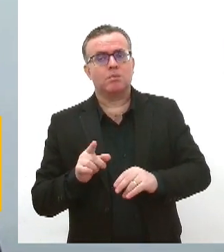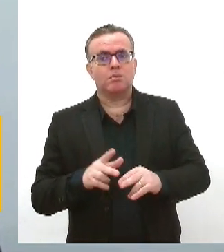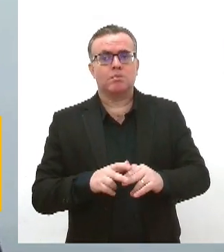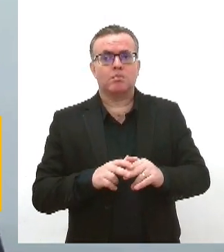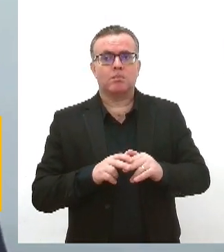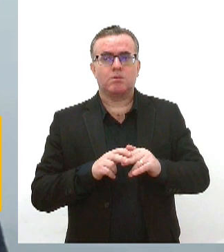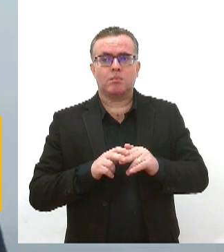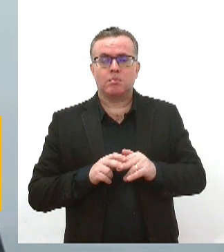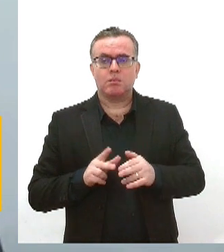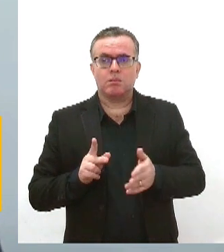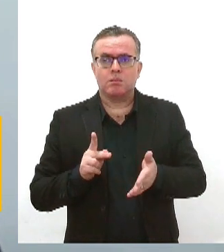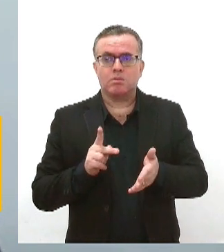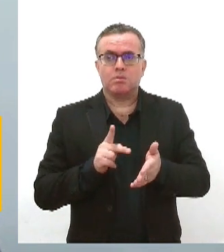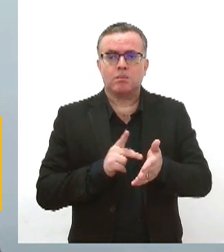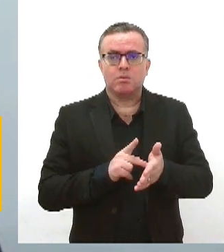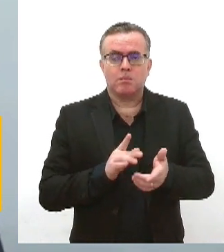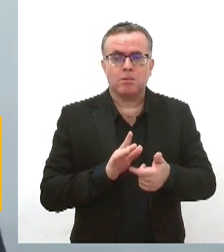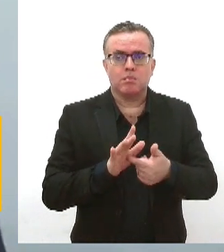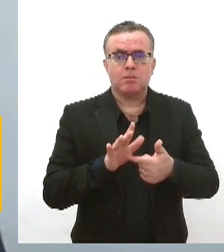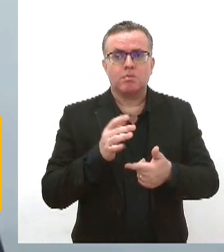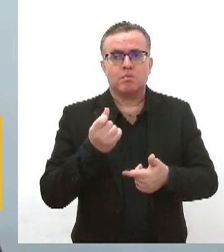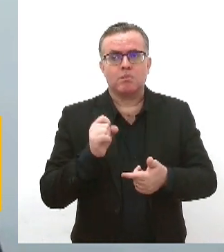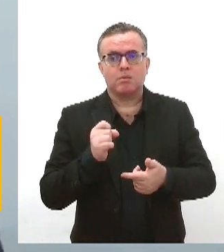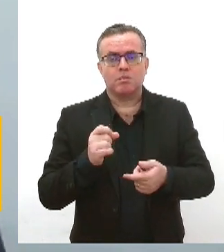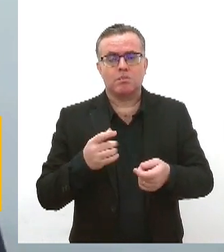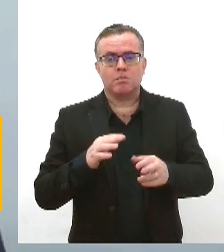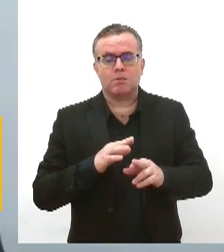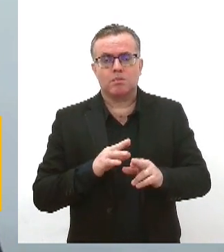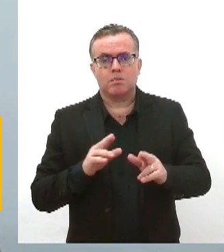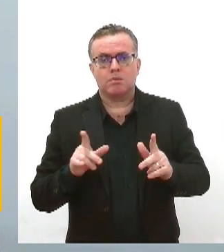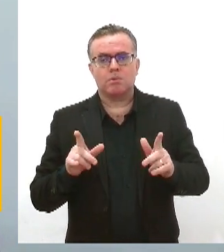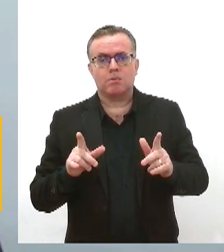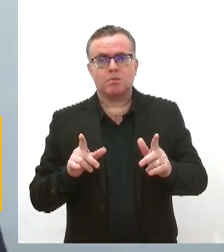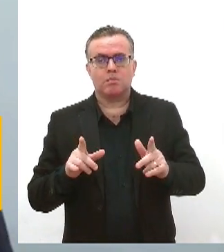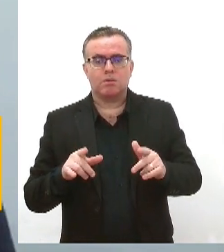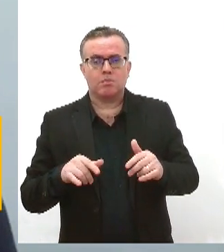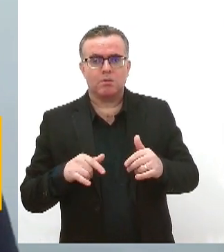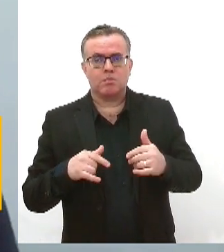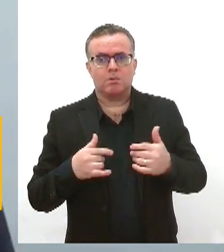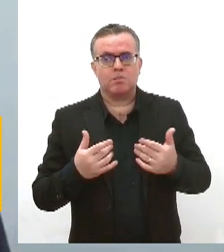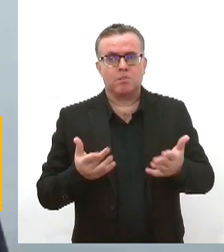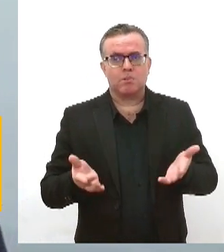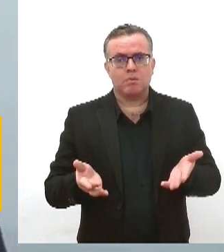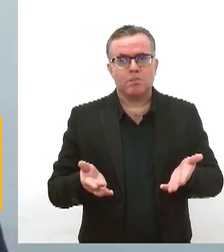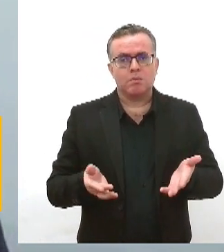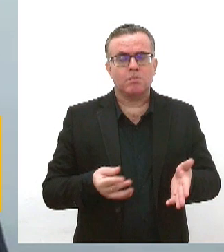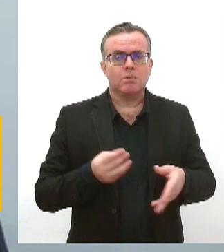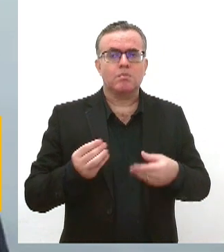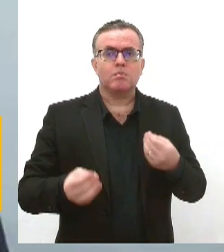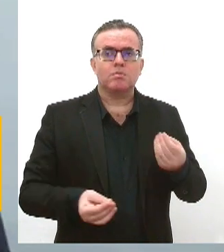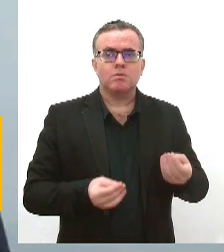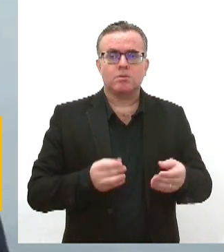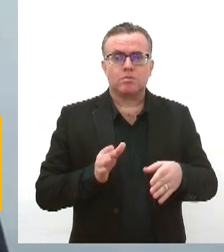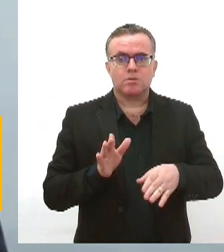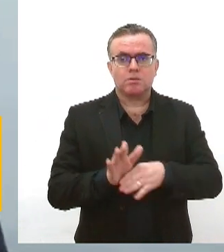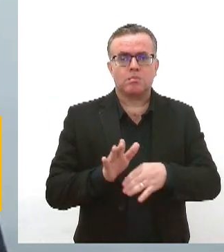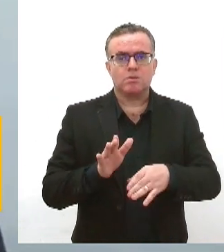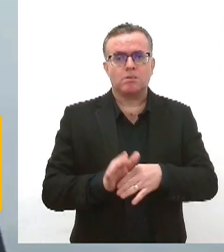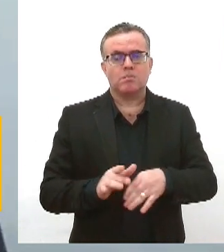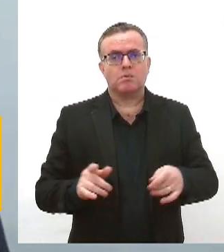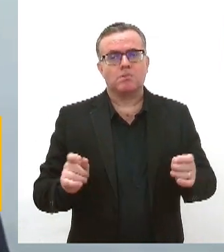deixa Sergipe num patamar diferenciado no número de participantes, na contribuição que